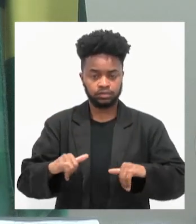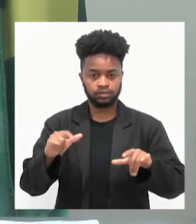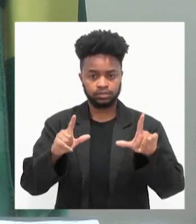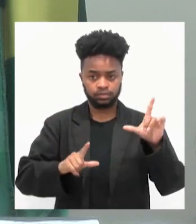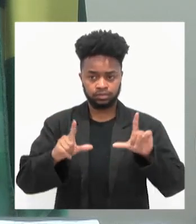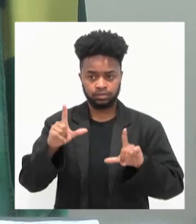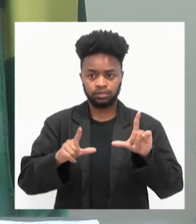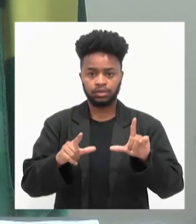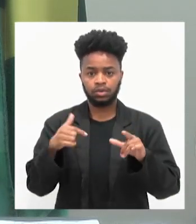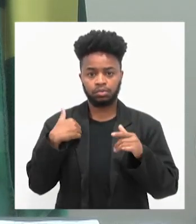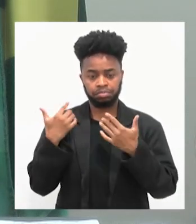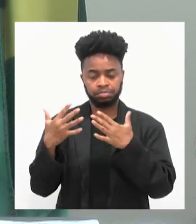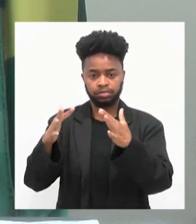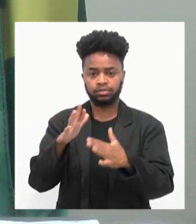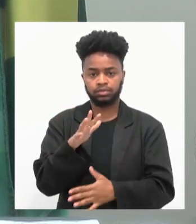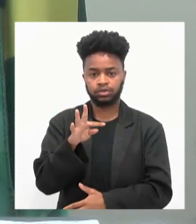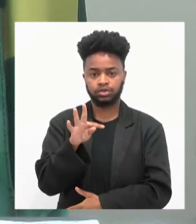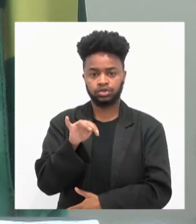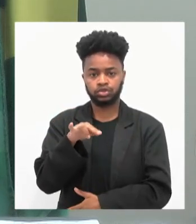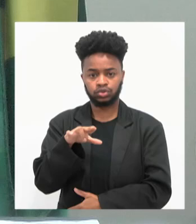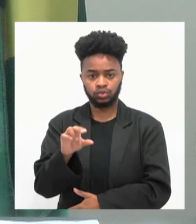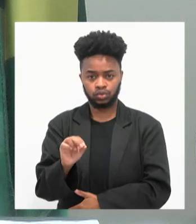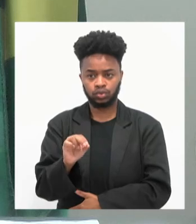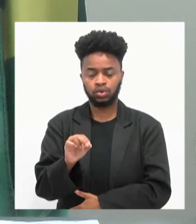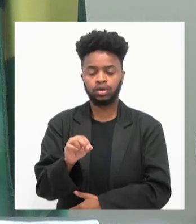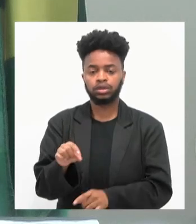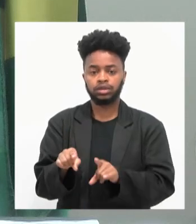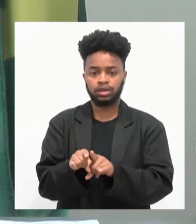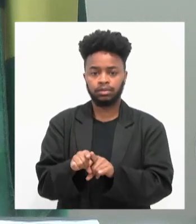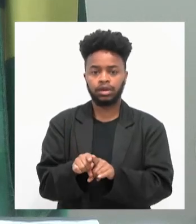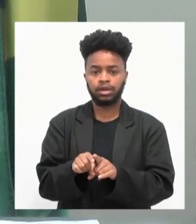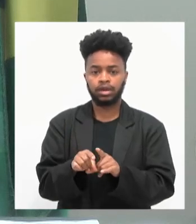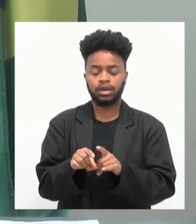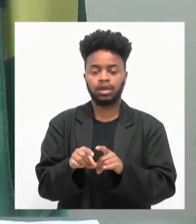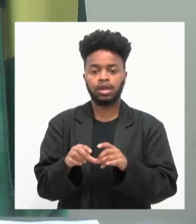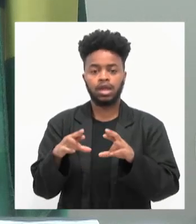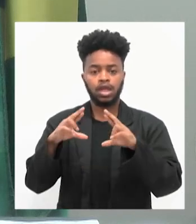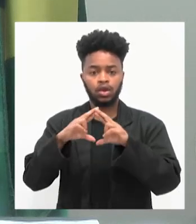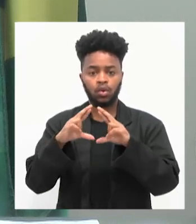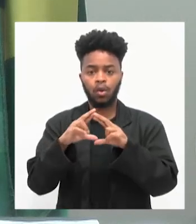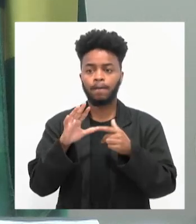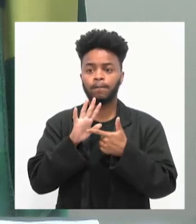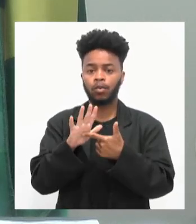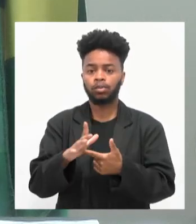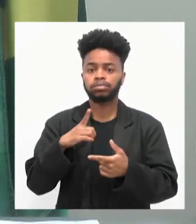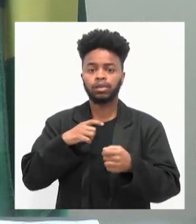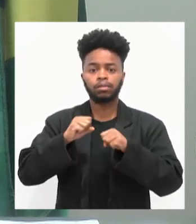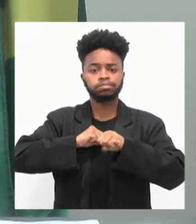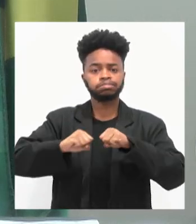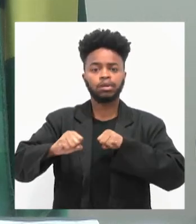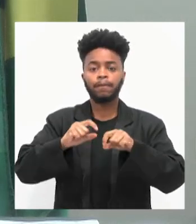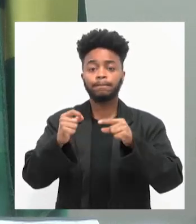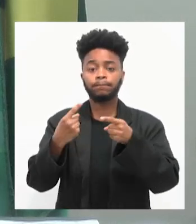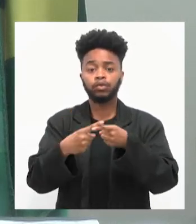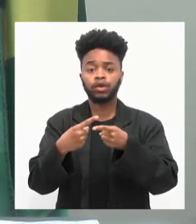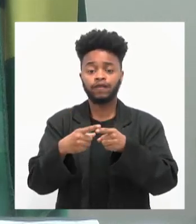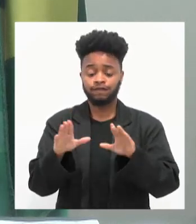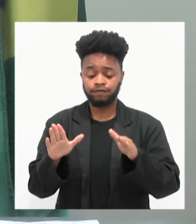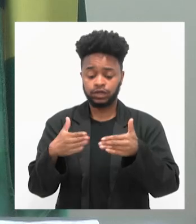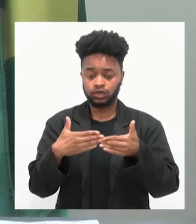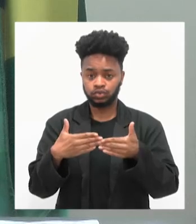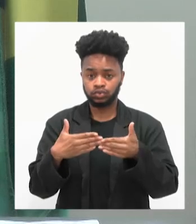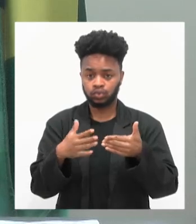Tino Júnior, à Record, mostrando que estava tendo uma manifestação lá na porta, porque simplesmente fecharam a porta do